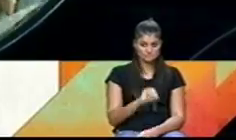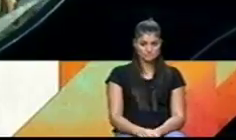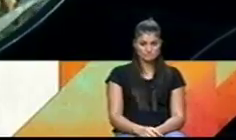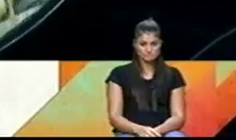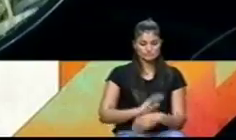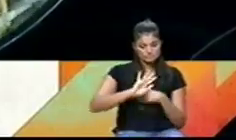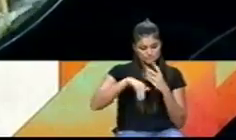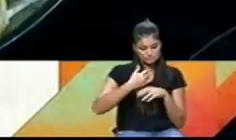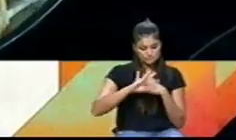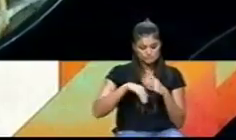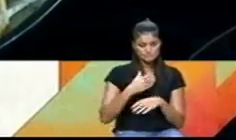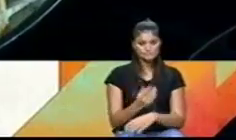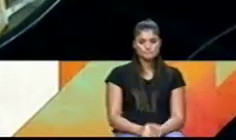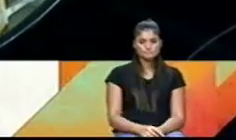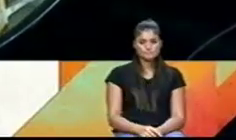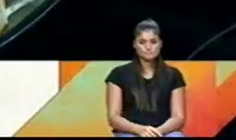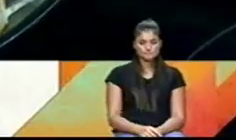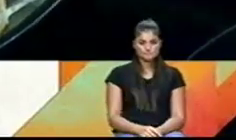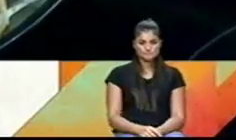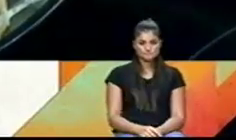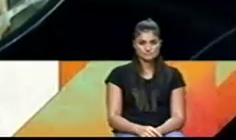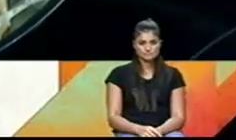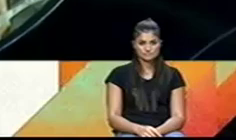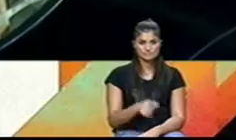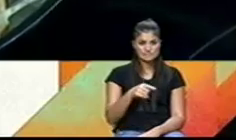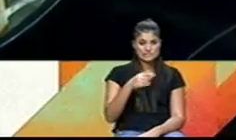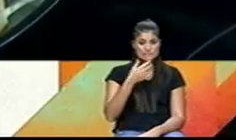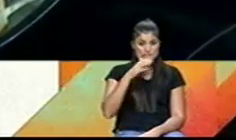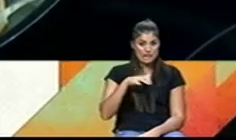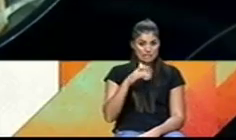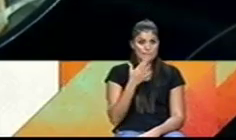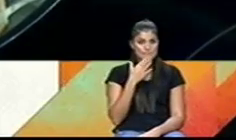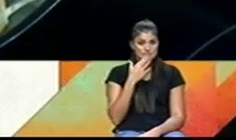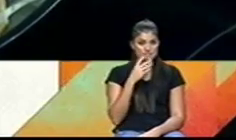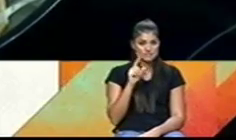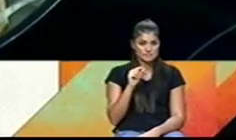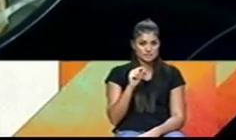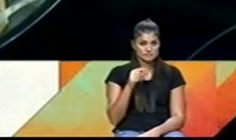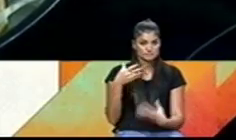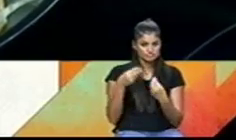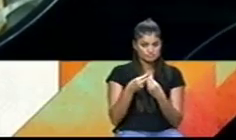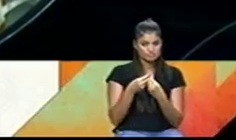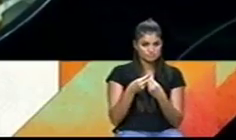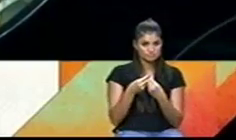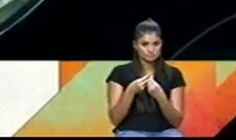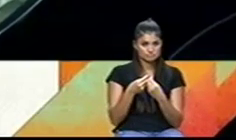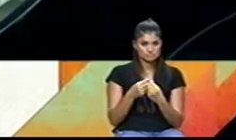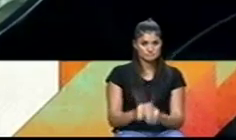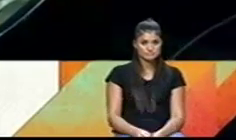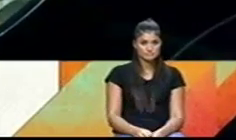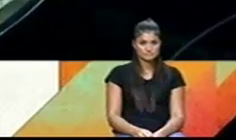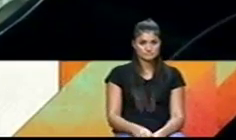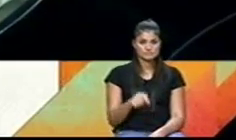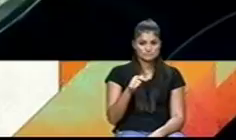Vamos misturar. Vamos temperar com um pouquinho de sal e de pimenta. Não precisamos Olha, enquanto os temperos ficam aí também